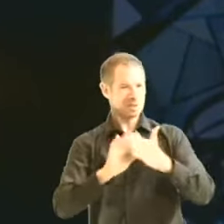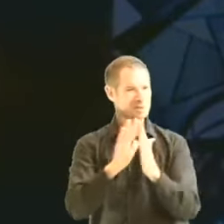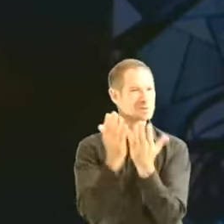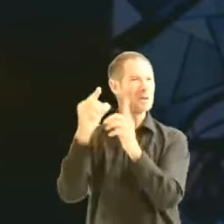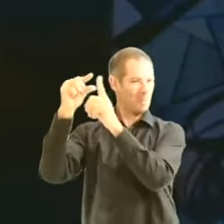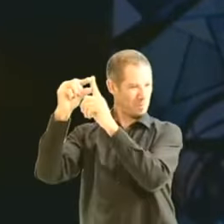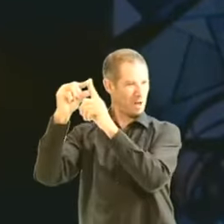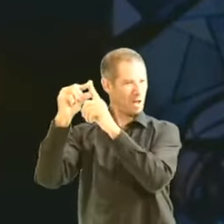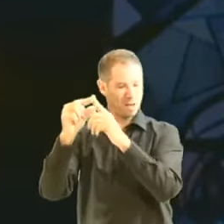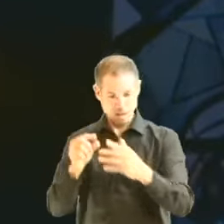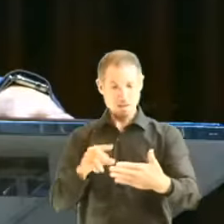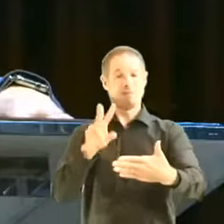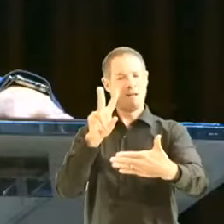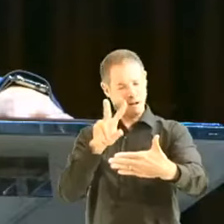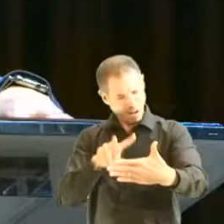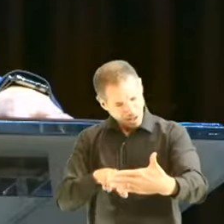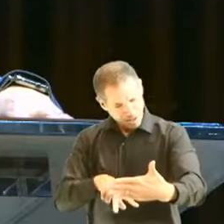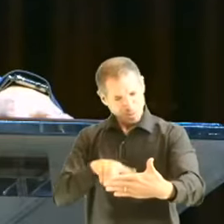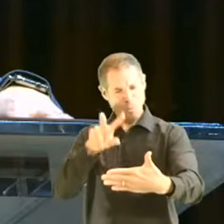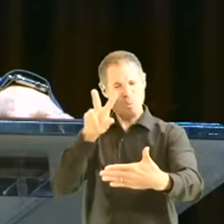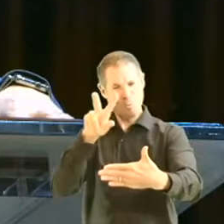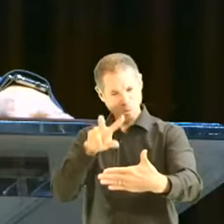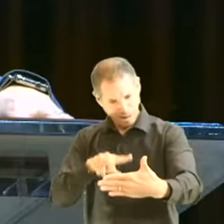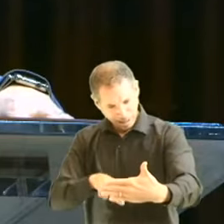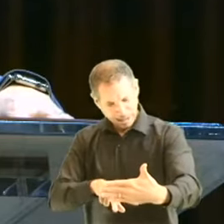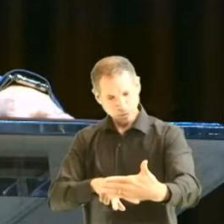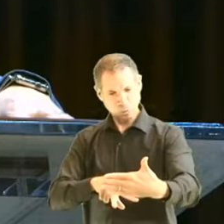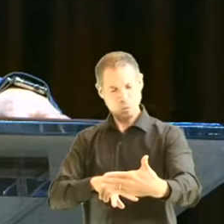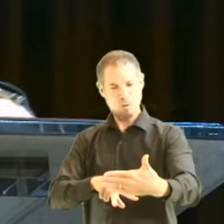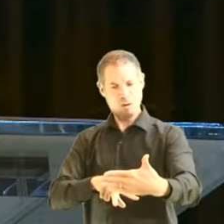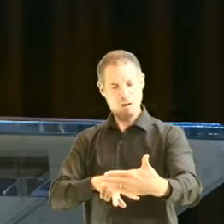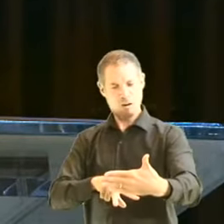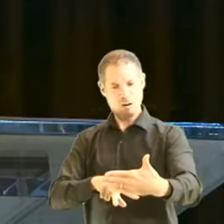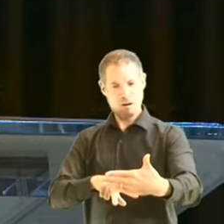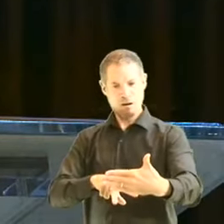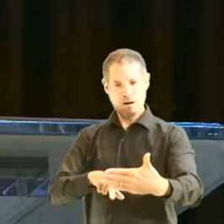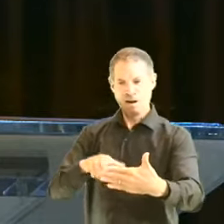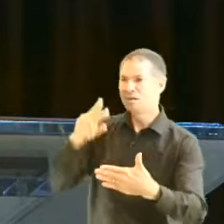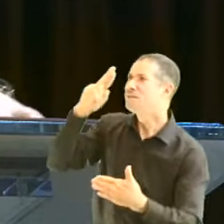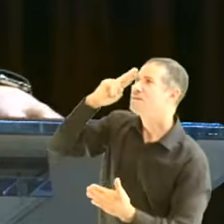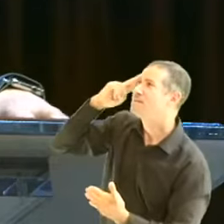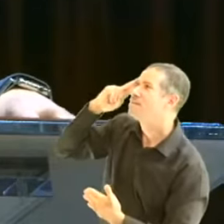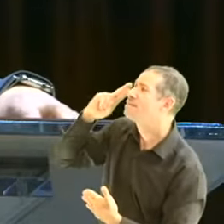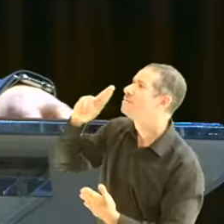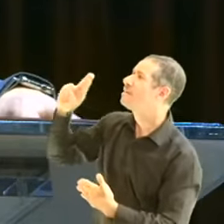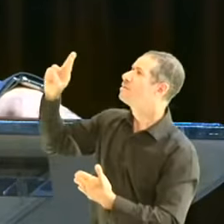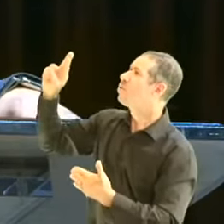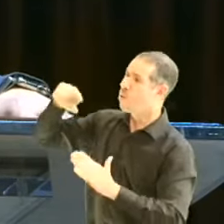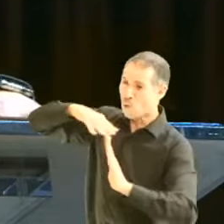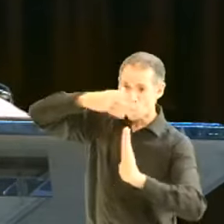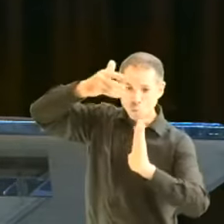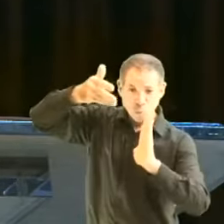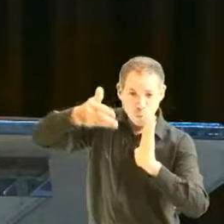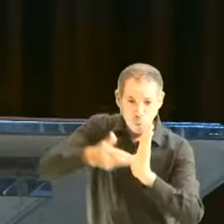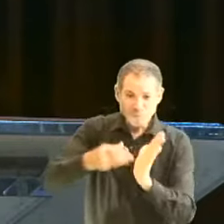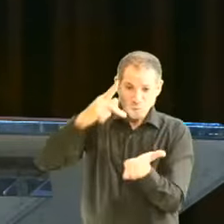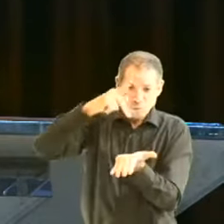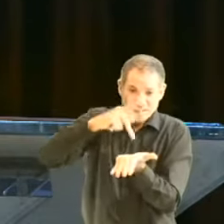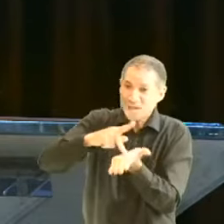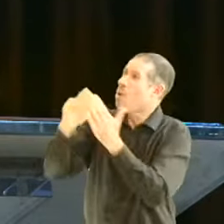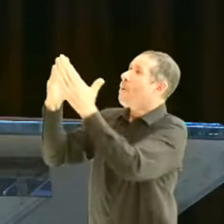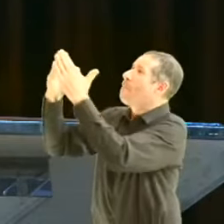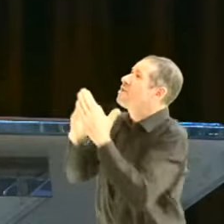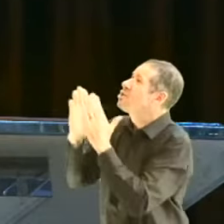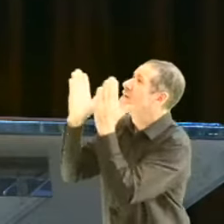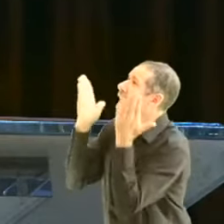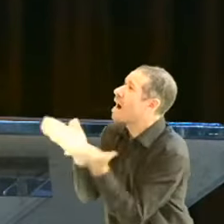E à medida que eu fui lendo aqueles textos, eu fui dizendo, Senhor, aqui estão todas as confirmações que eu pedi